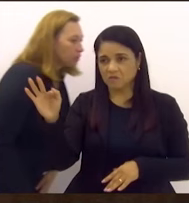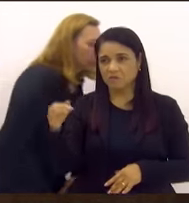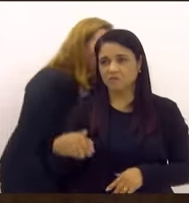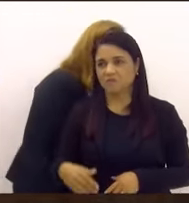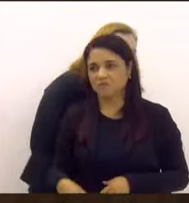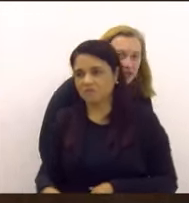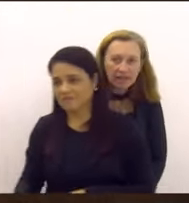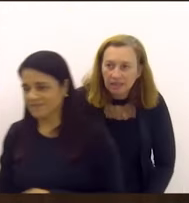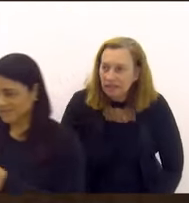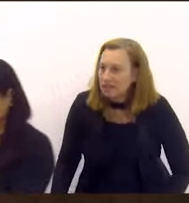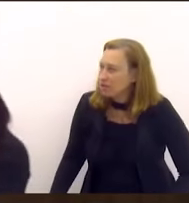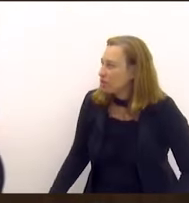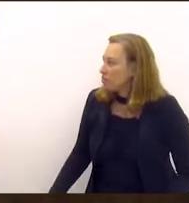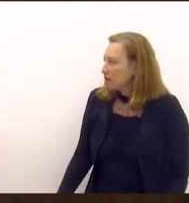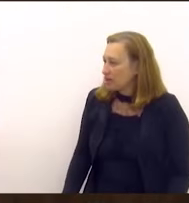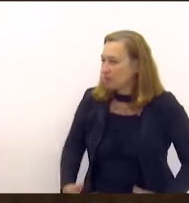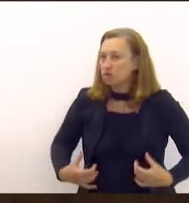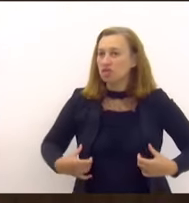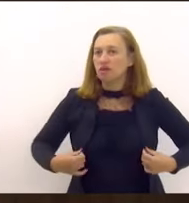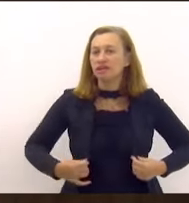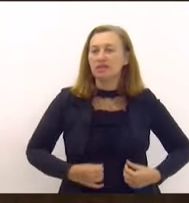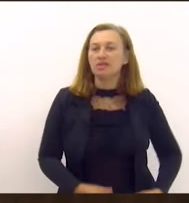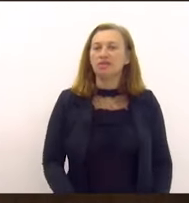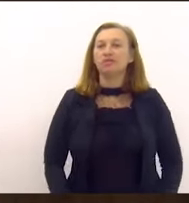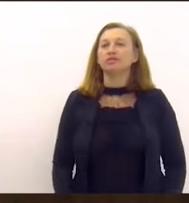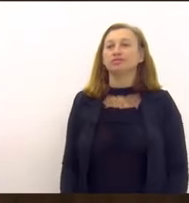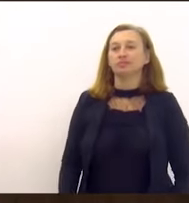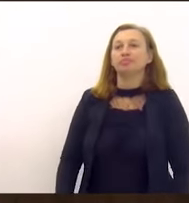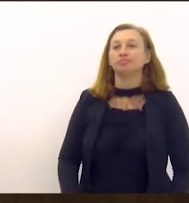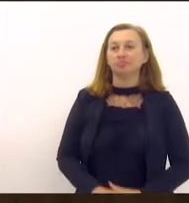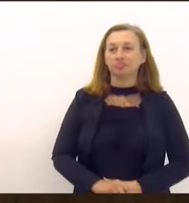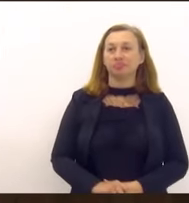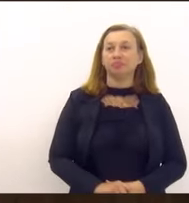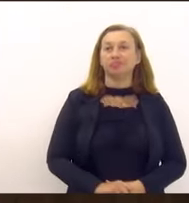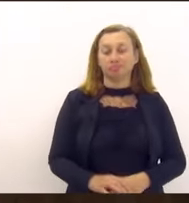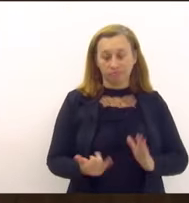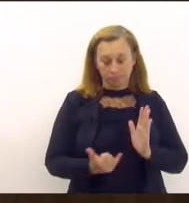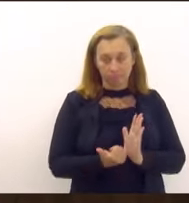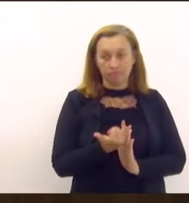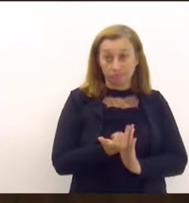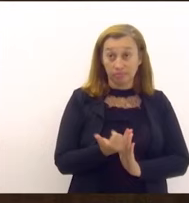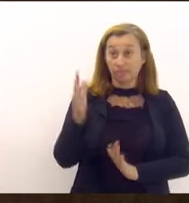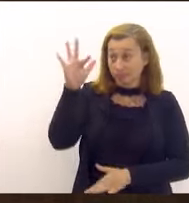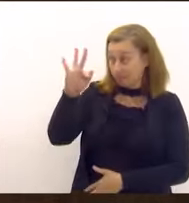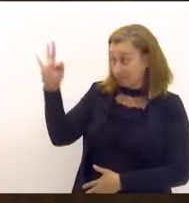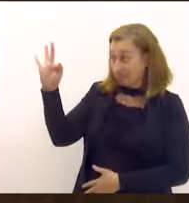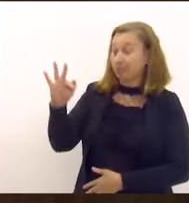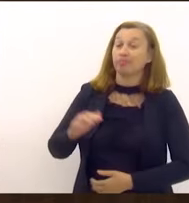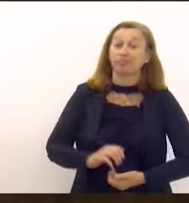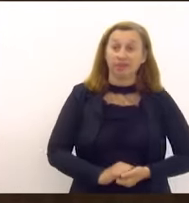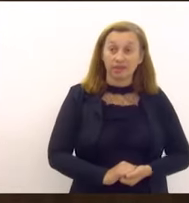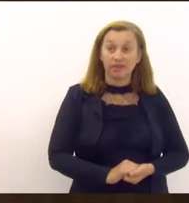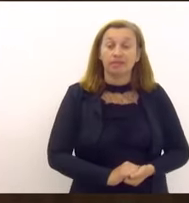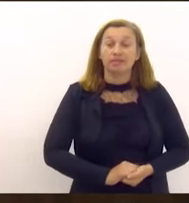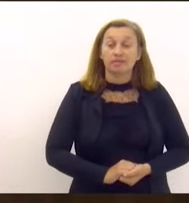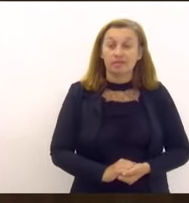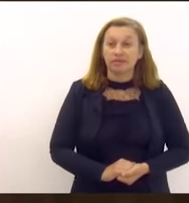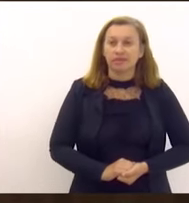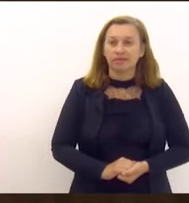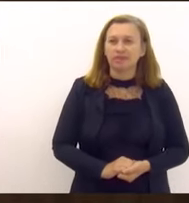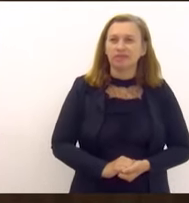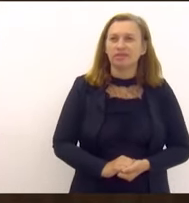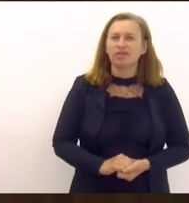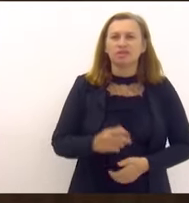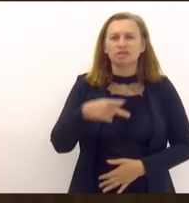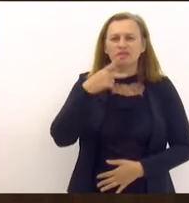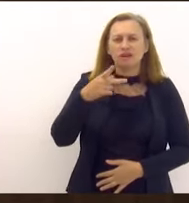a cada R$100 arrecadado aqui a nível de impostos federais, o Rio de Janeiro recebe R$22. Quando você fala de